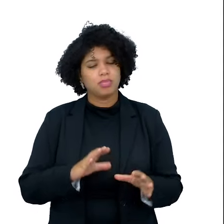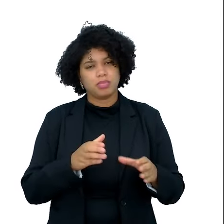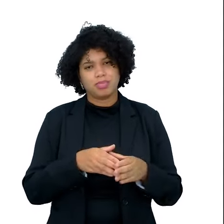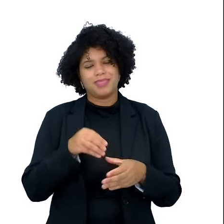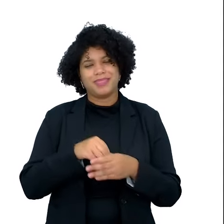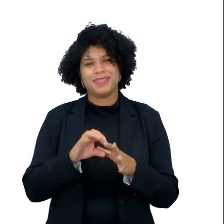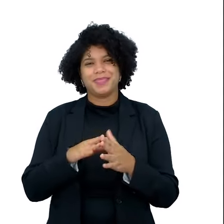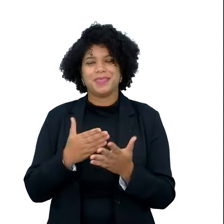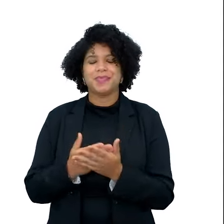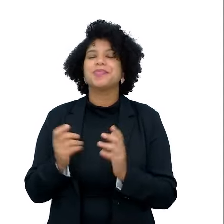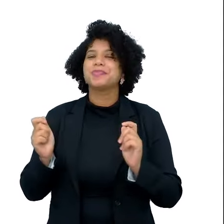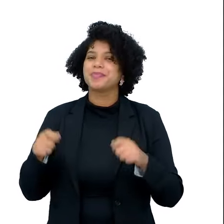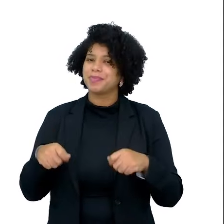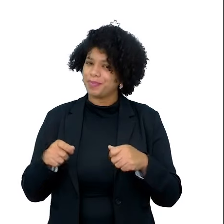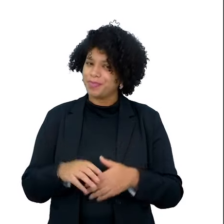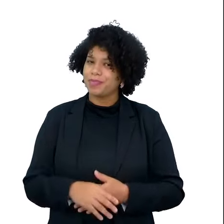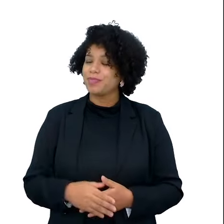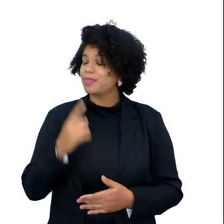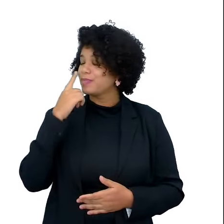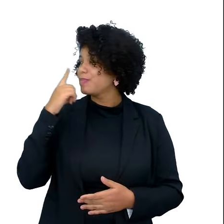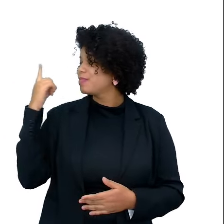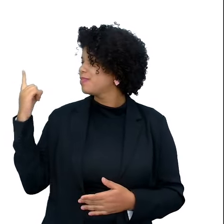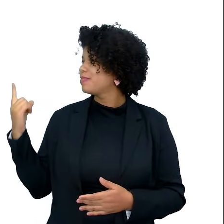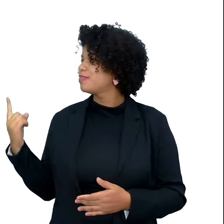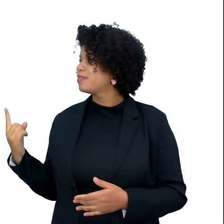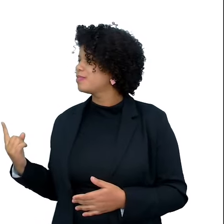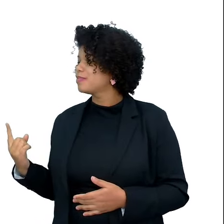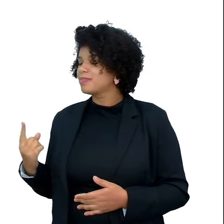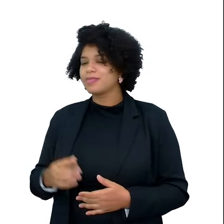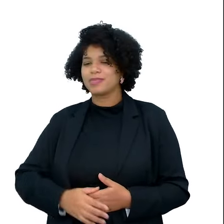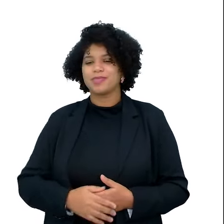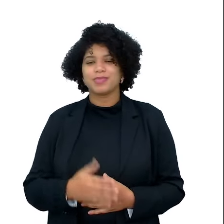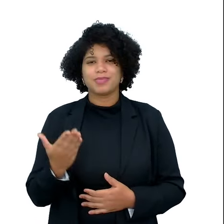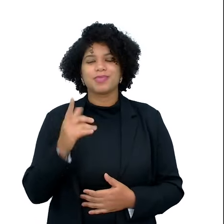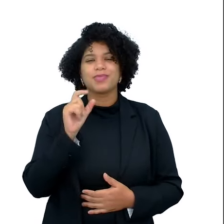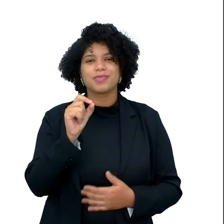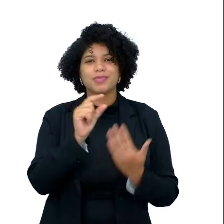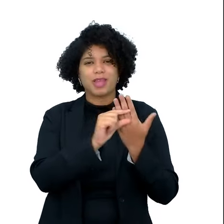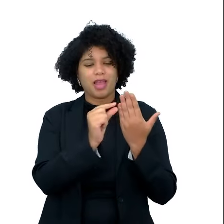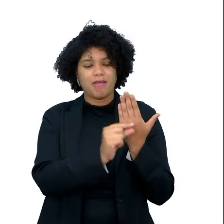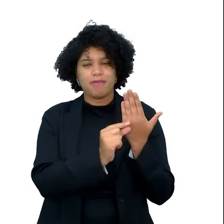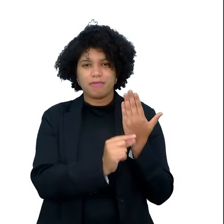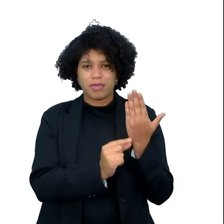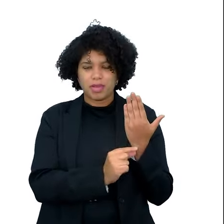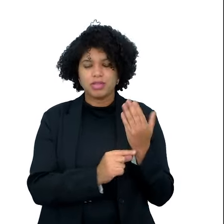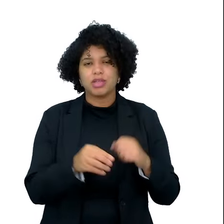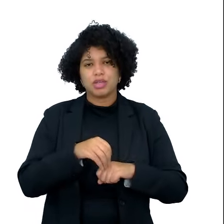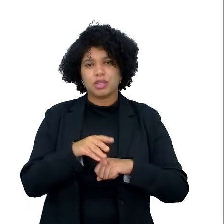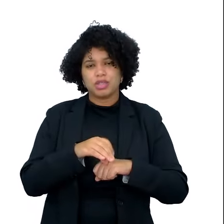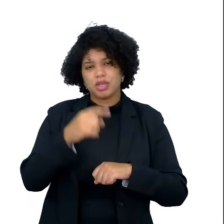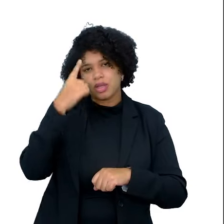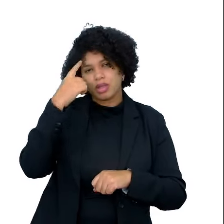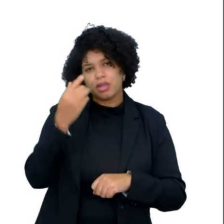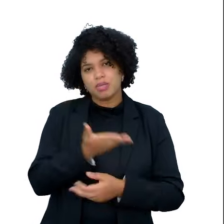escolar. E aí, a gente vem para as nossas referências, fica aí de ideia para